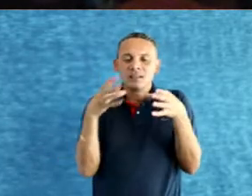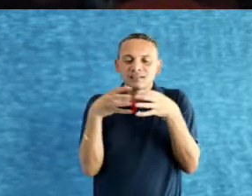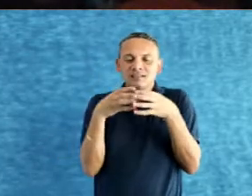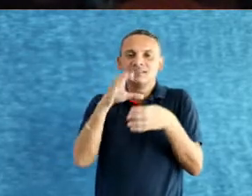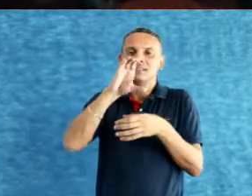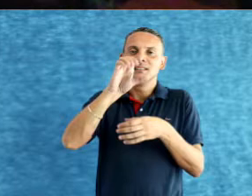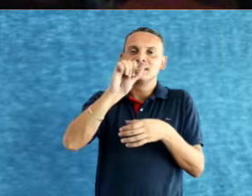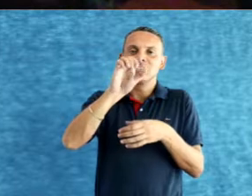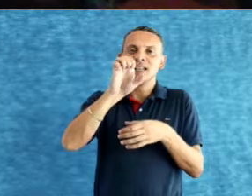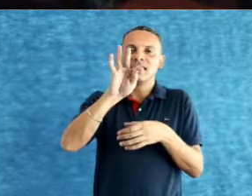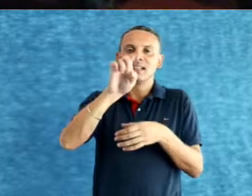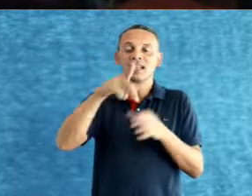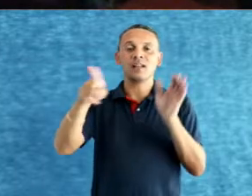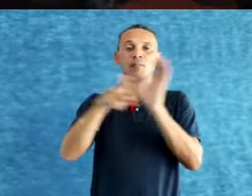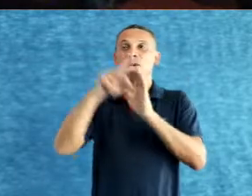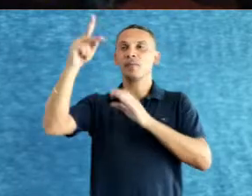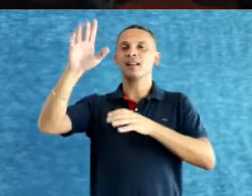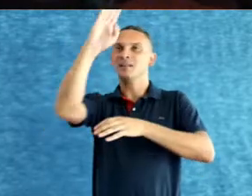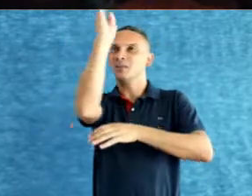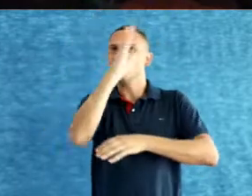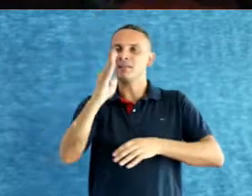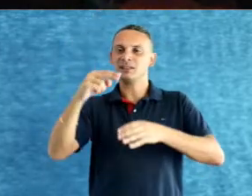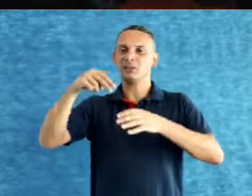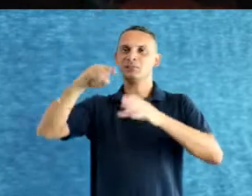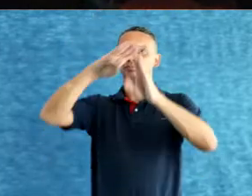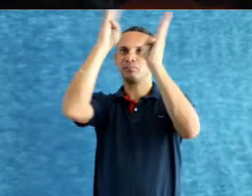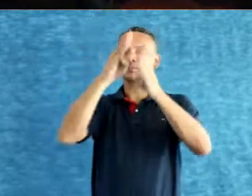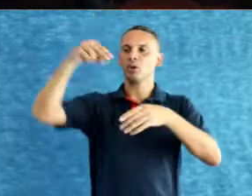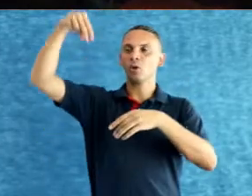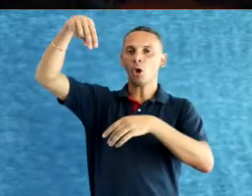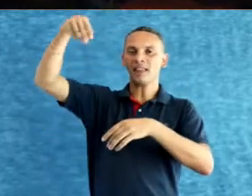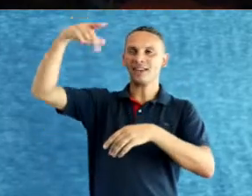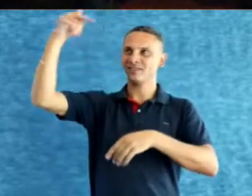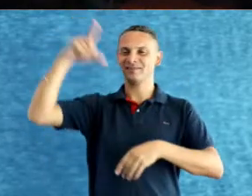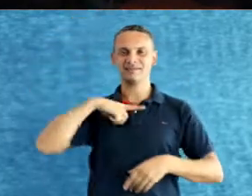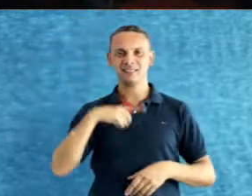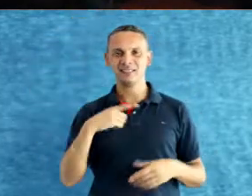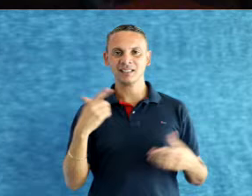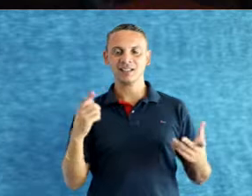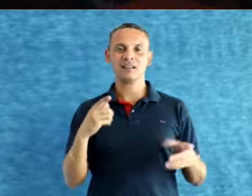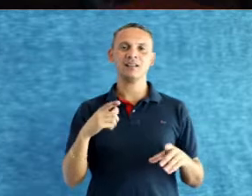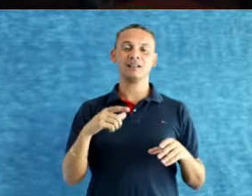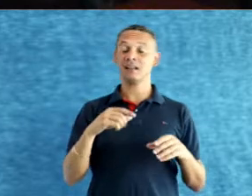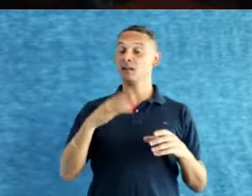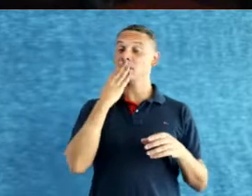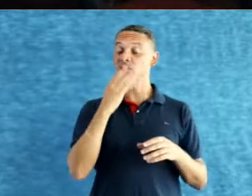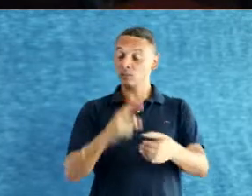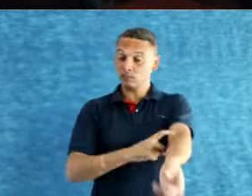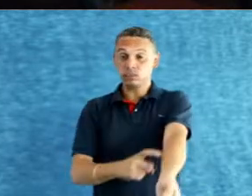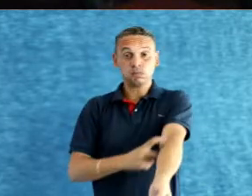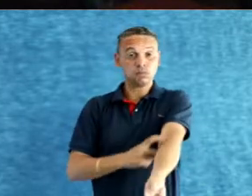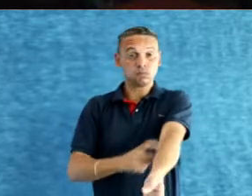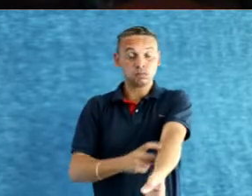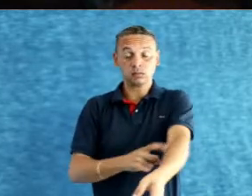chorando, né, pranteando, falando do término, da dizimação de sua tribo, do estupro